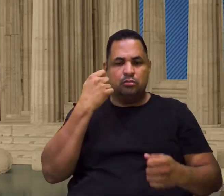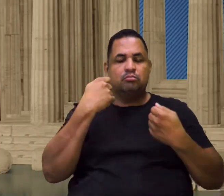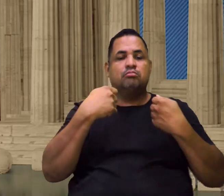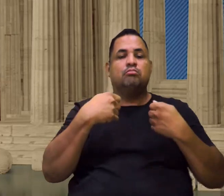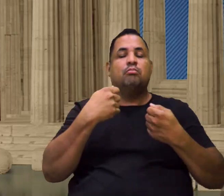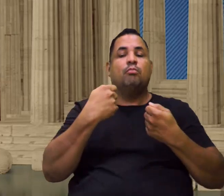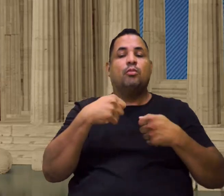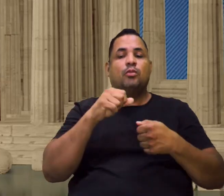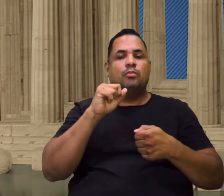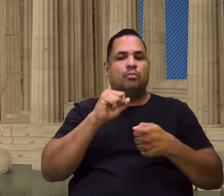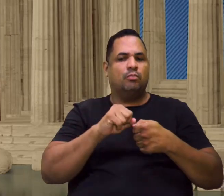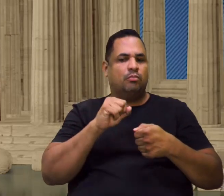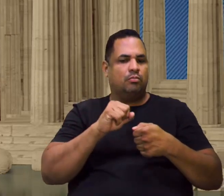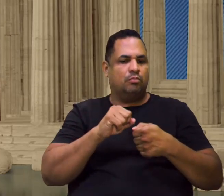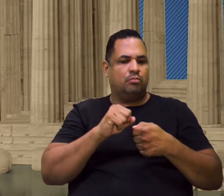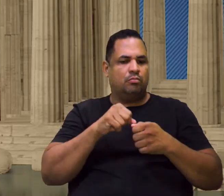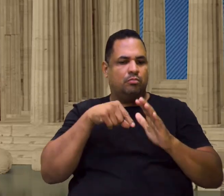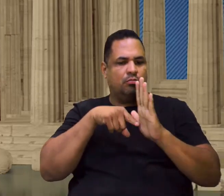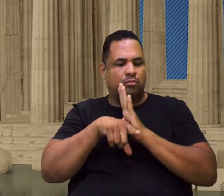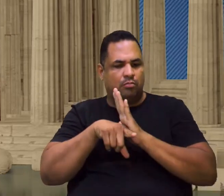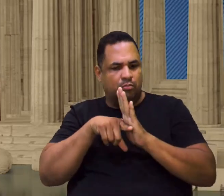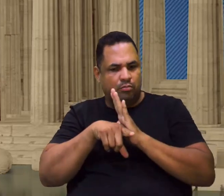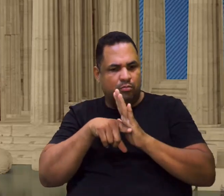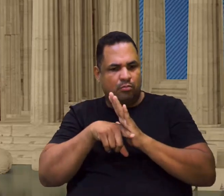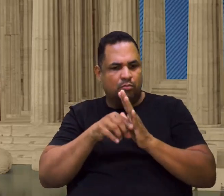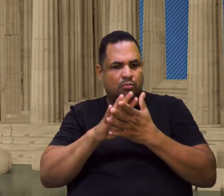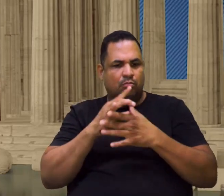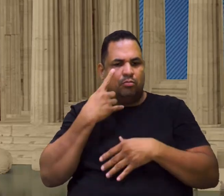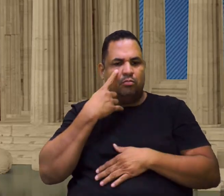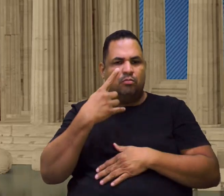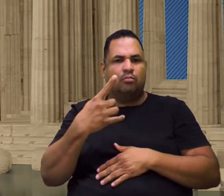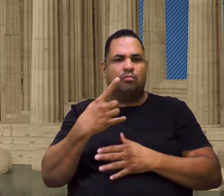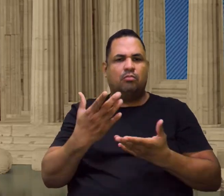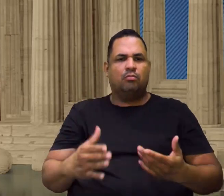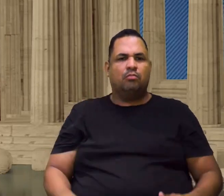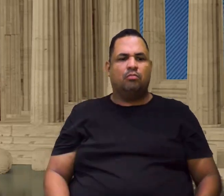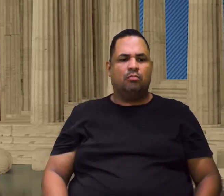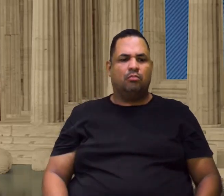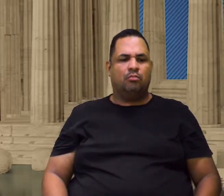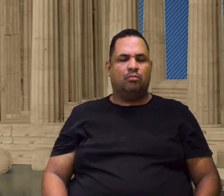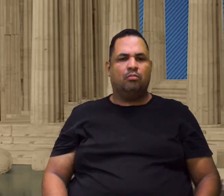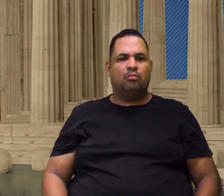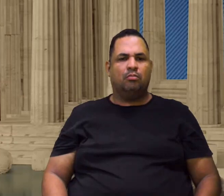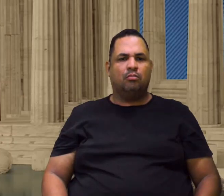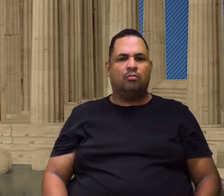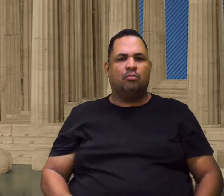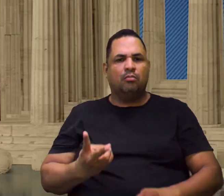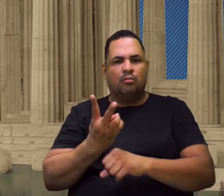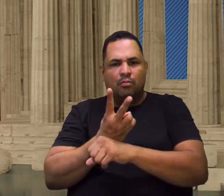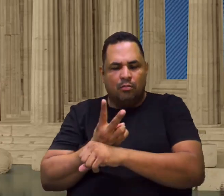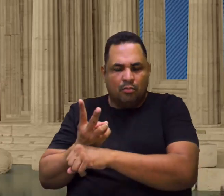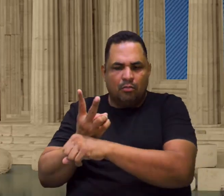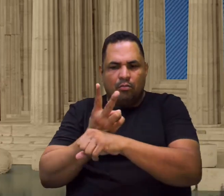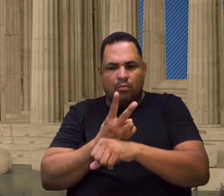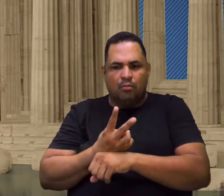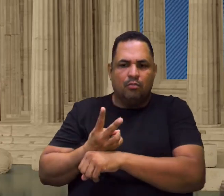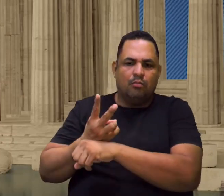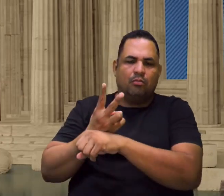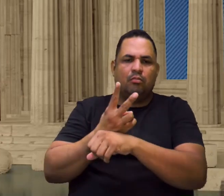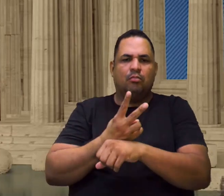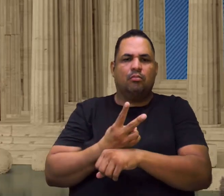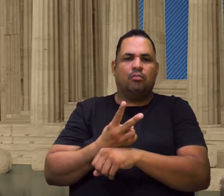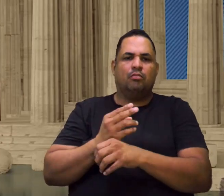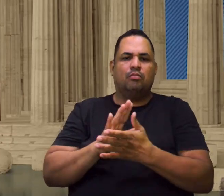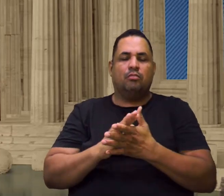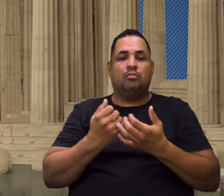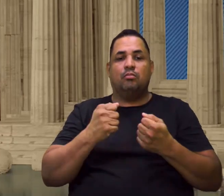podem fazê-las, né, analisá-las e observá-las. Ou seja, procurar, né, inclusive vocês